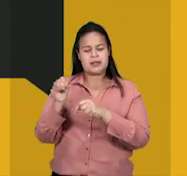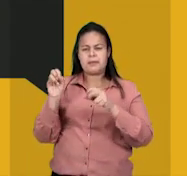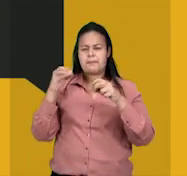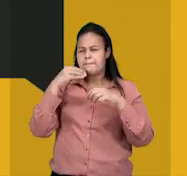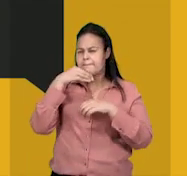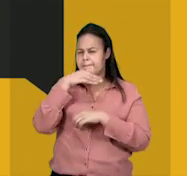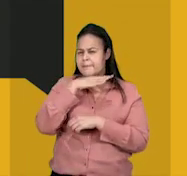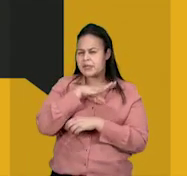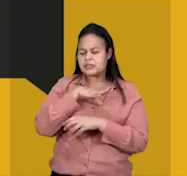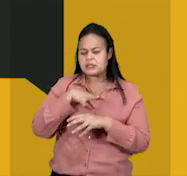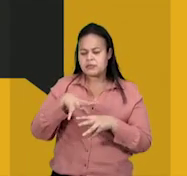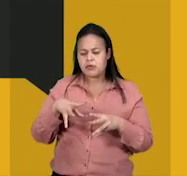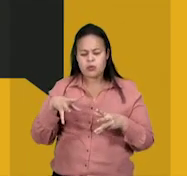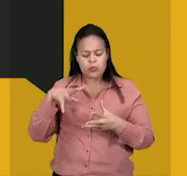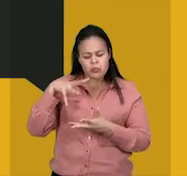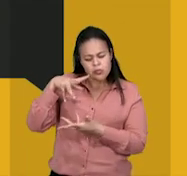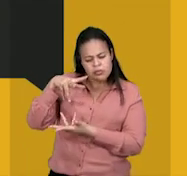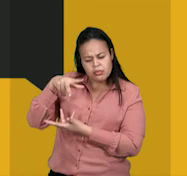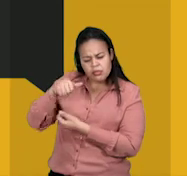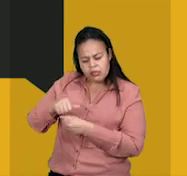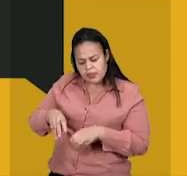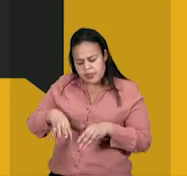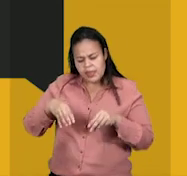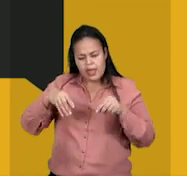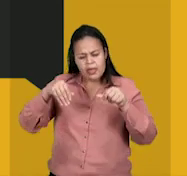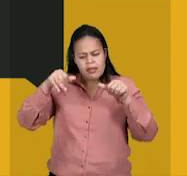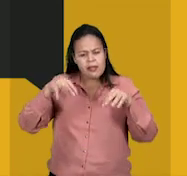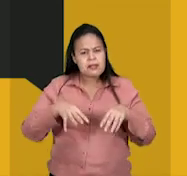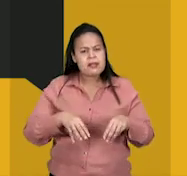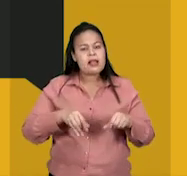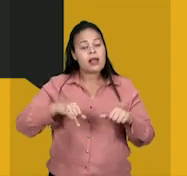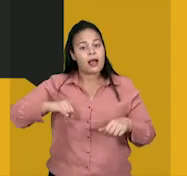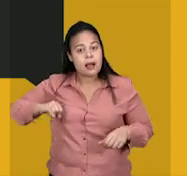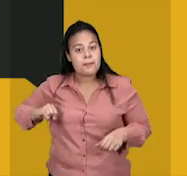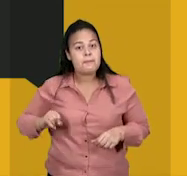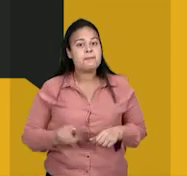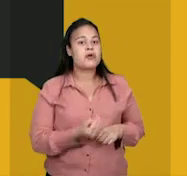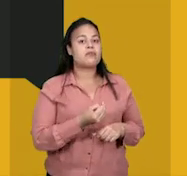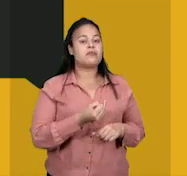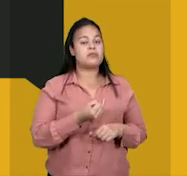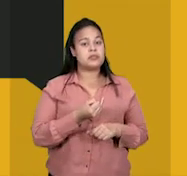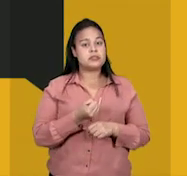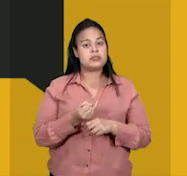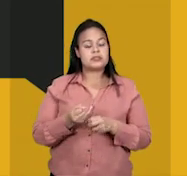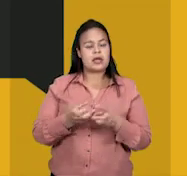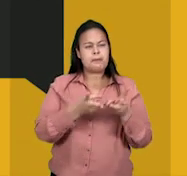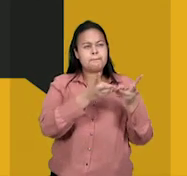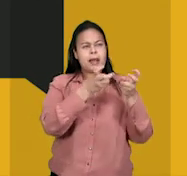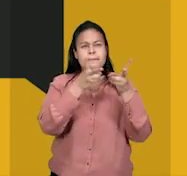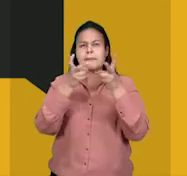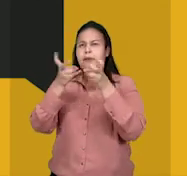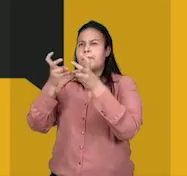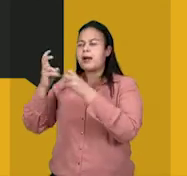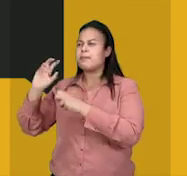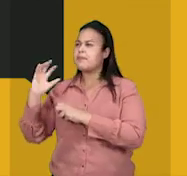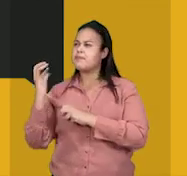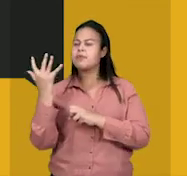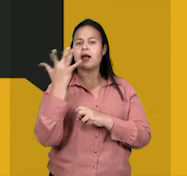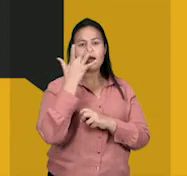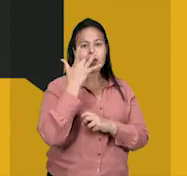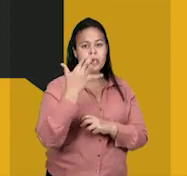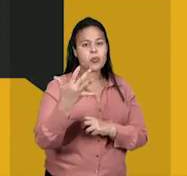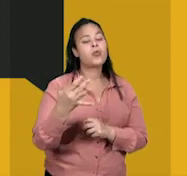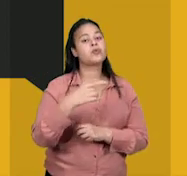como territórios condenados a aproveitar os recursos naturais existentes.